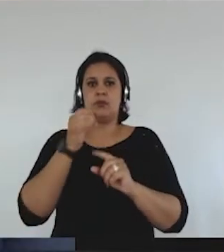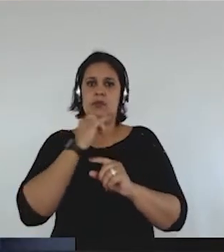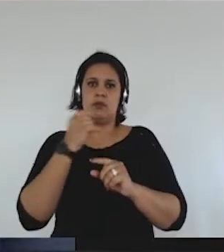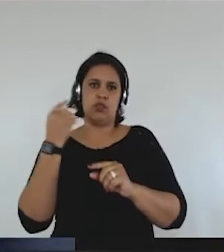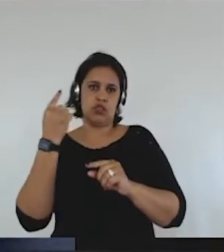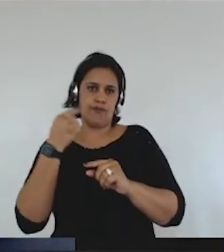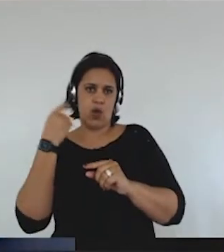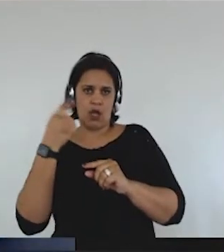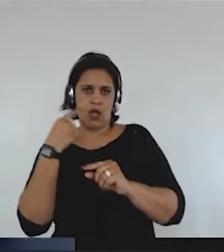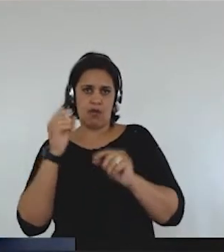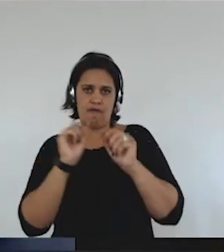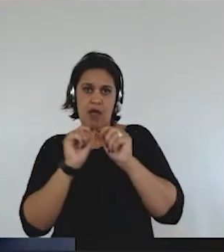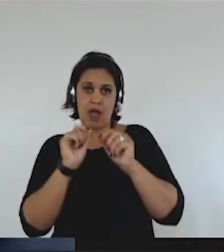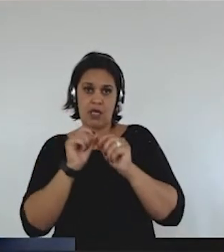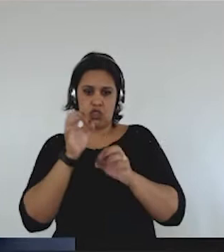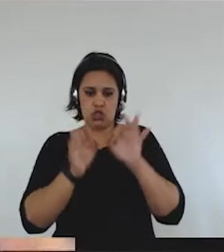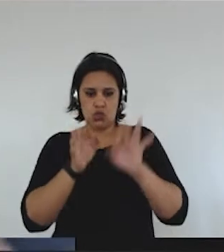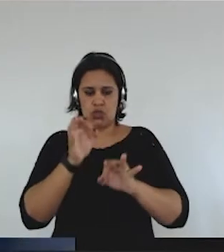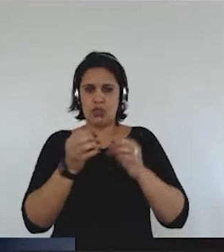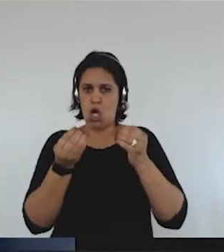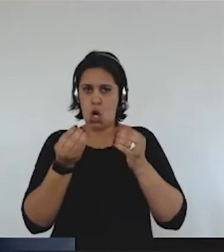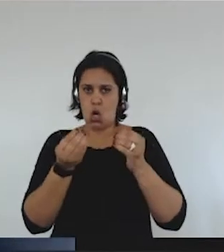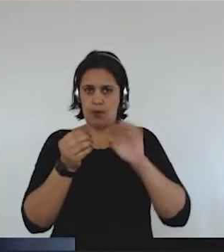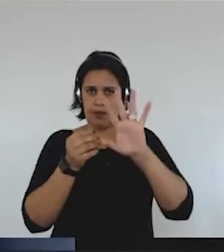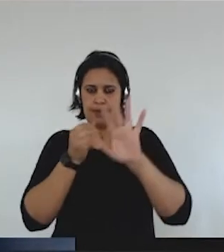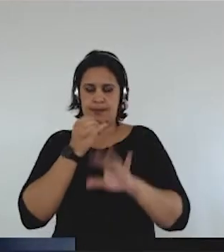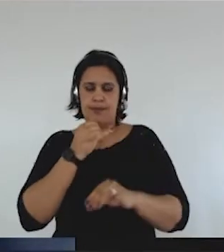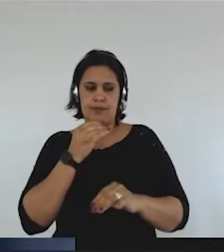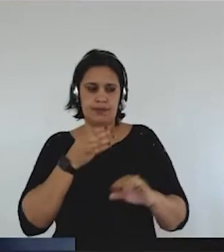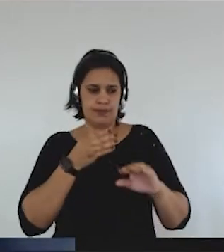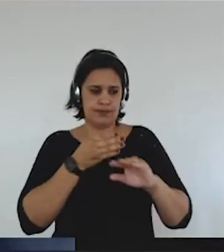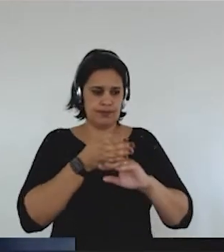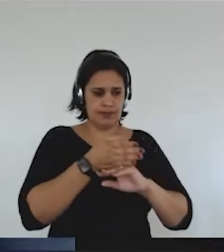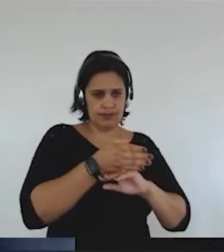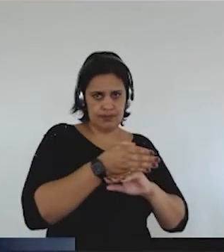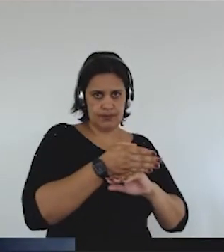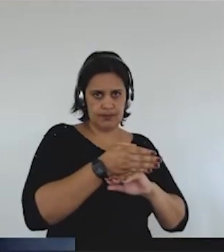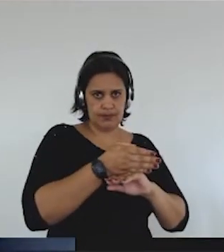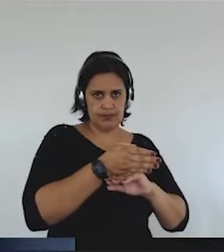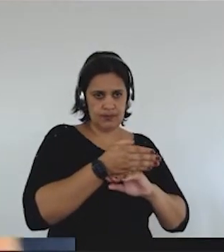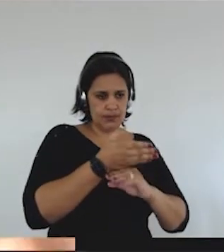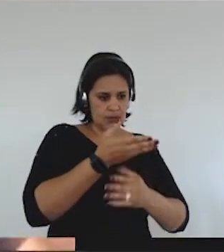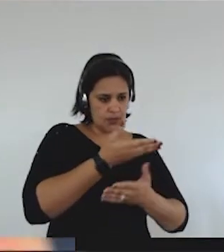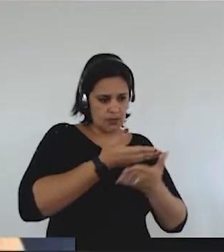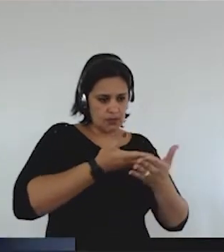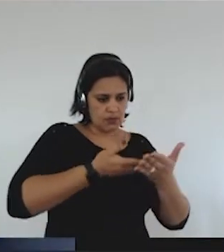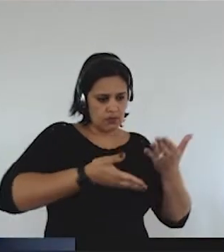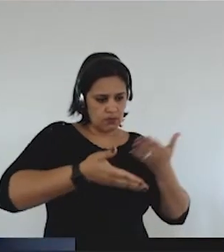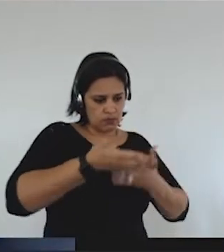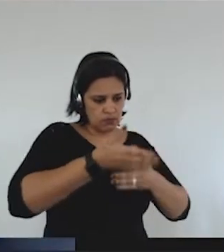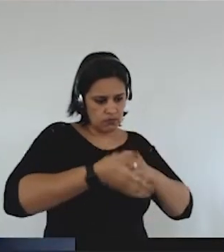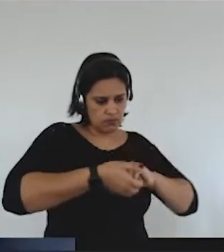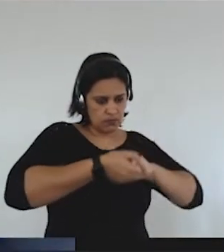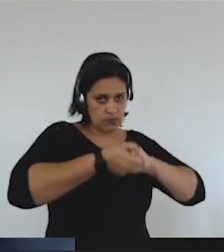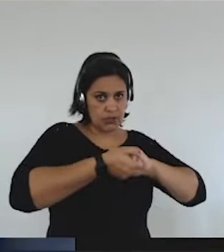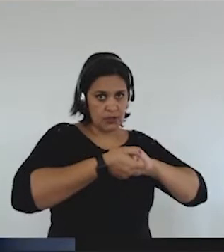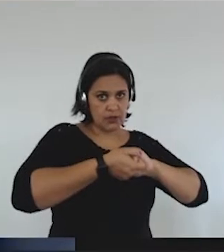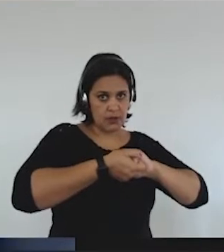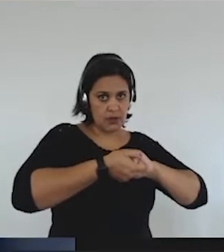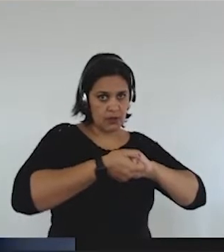exemplo, chega a uma mediação extrajudicial